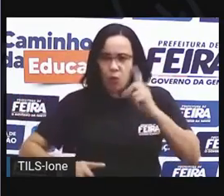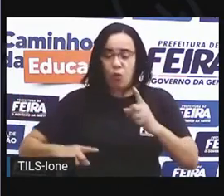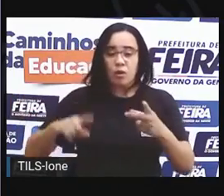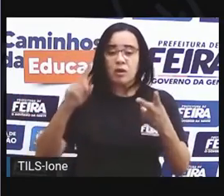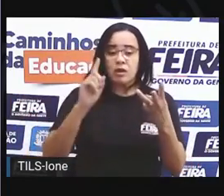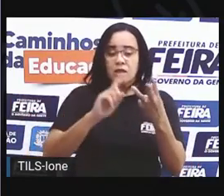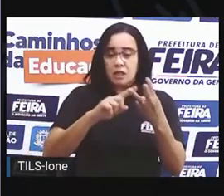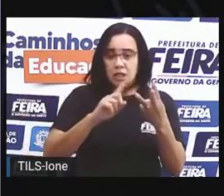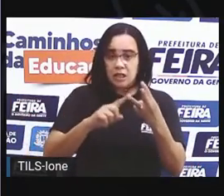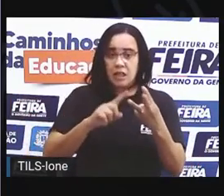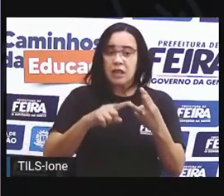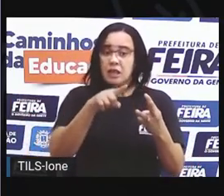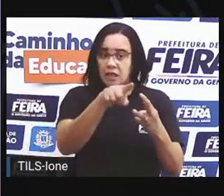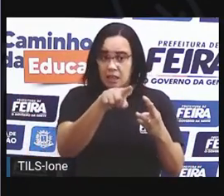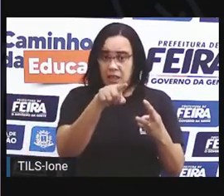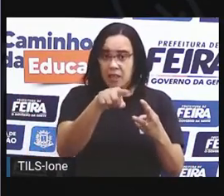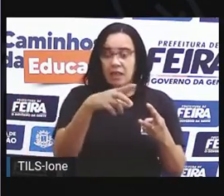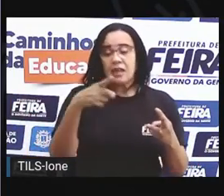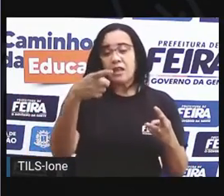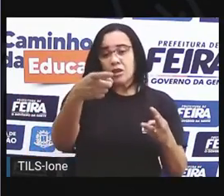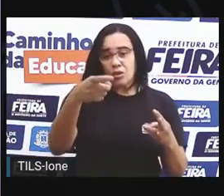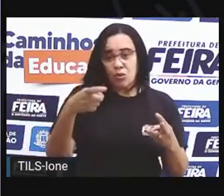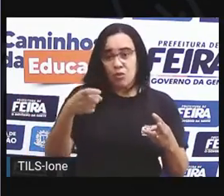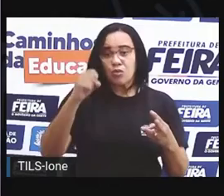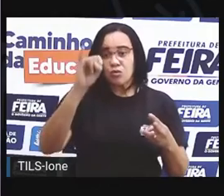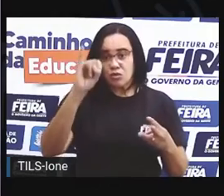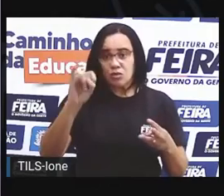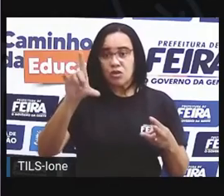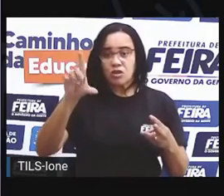E usamos o xilofone d'água. Aê!